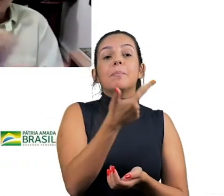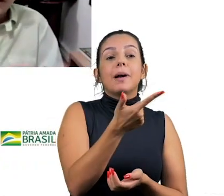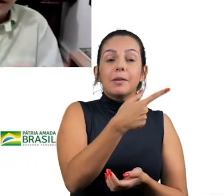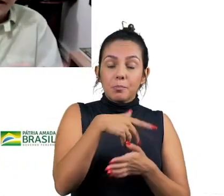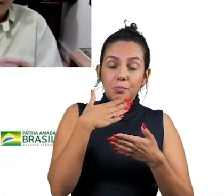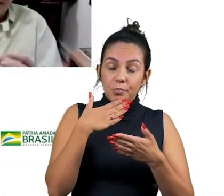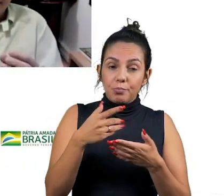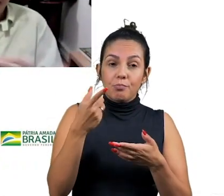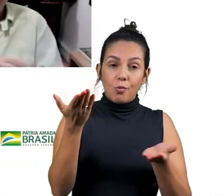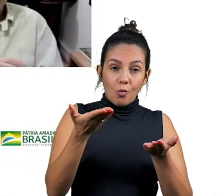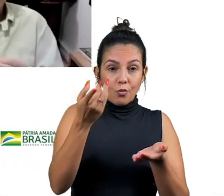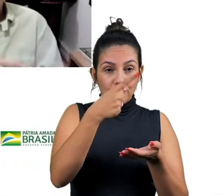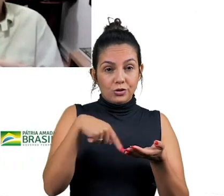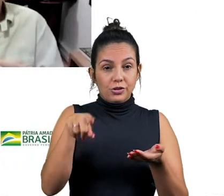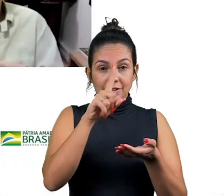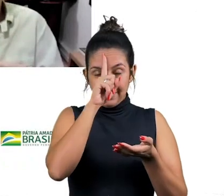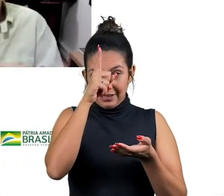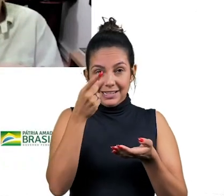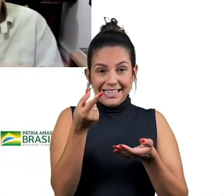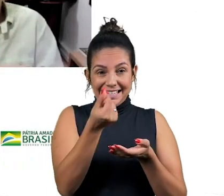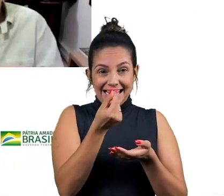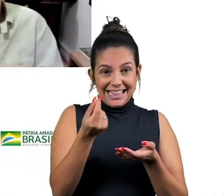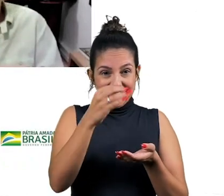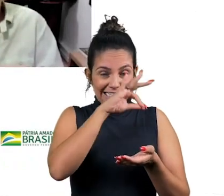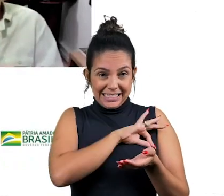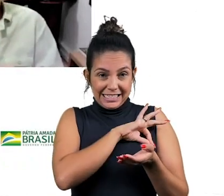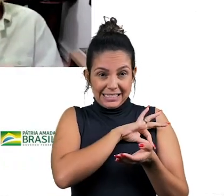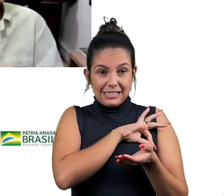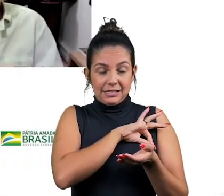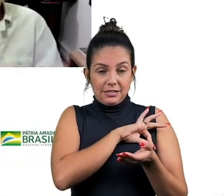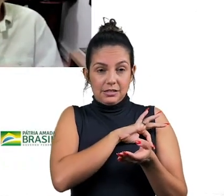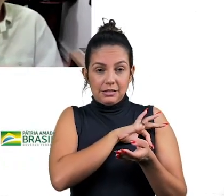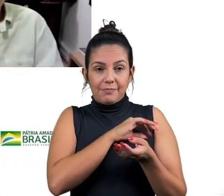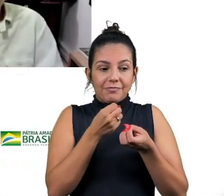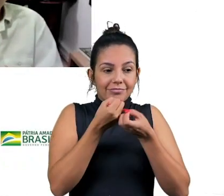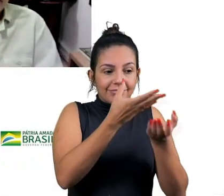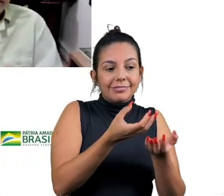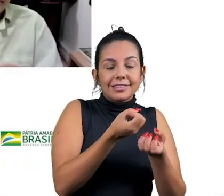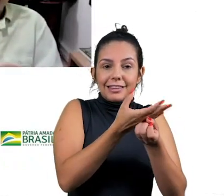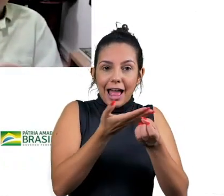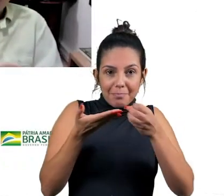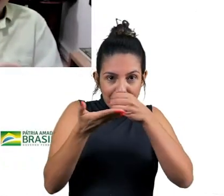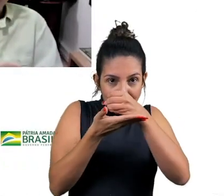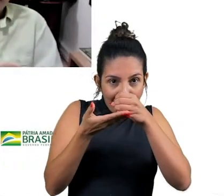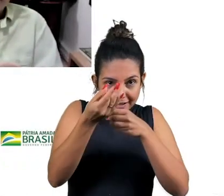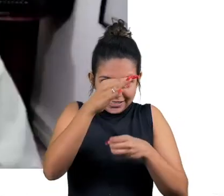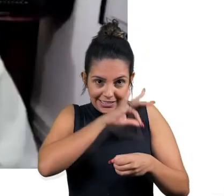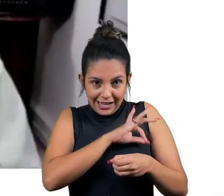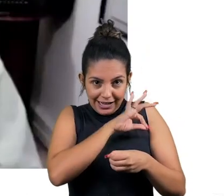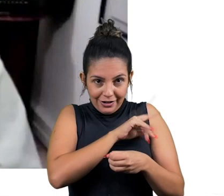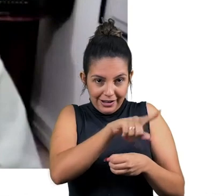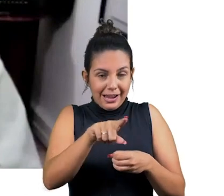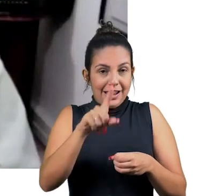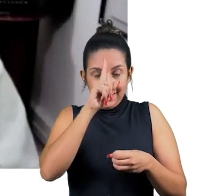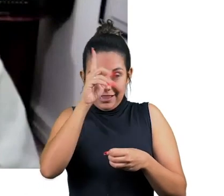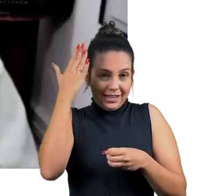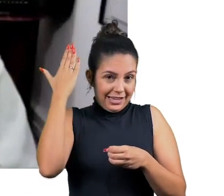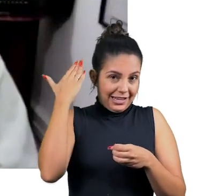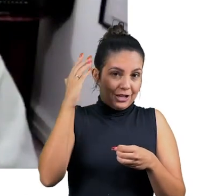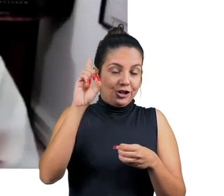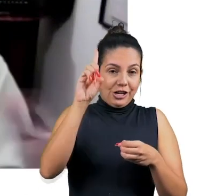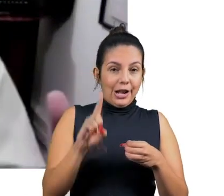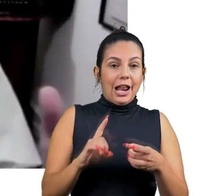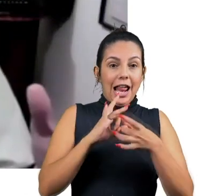que hoje a ideia da renda mínima de sobrevivência, que era uma ideia do liberalismo de direita,